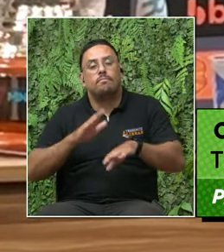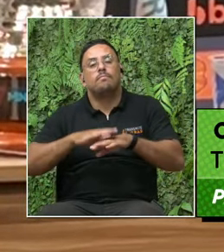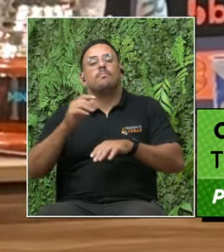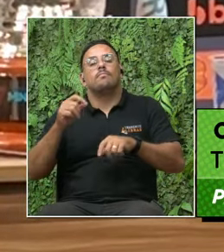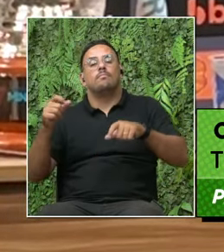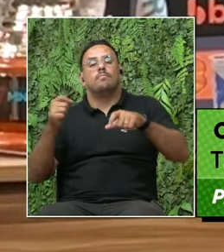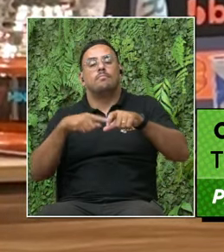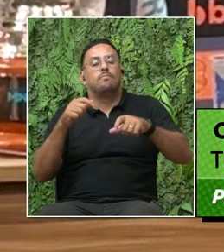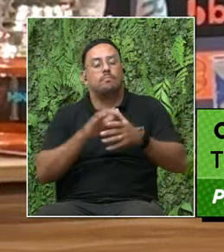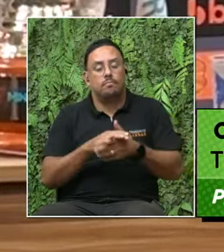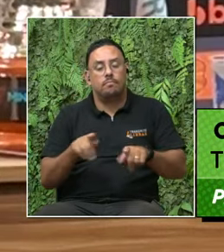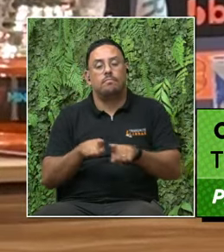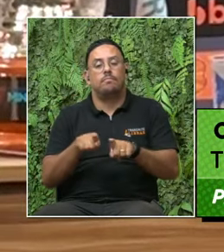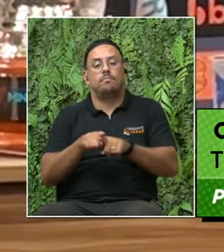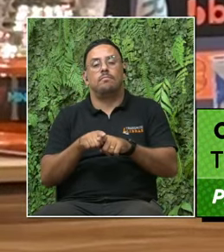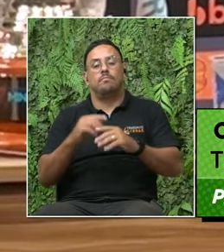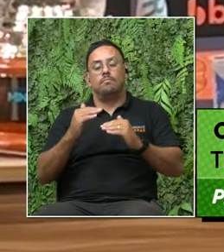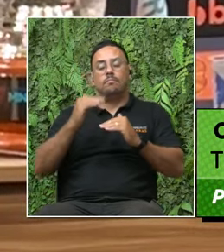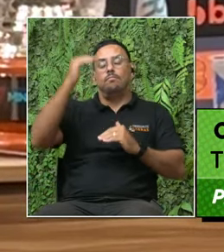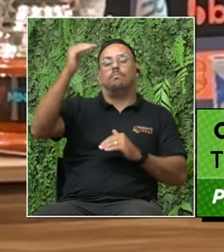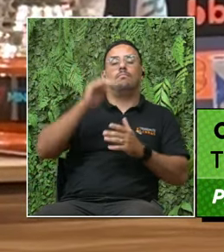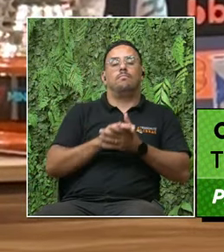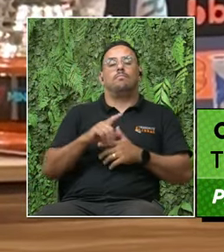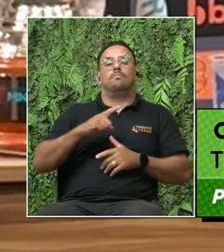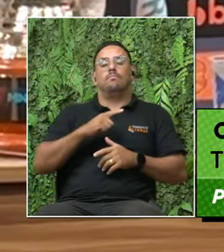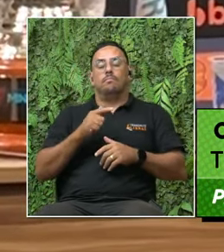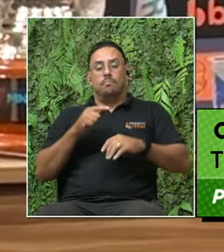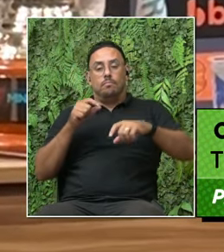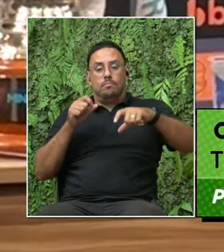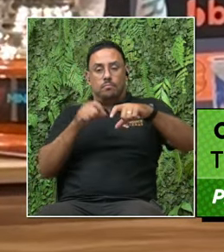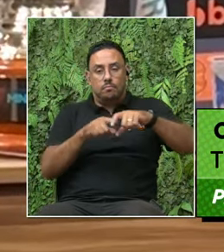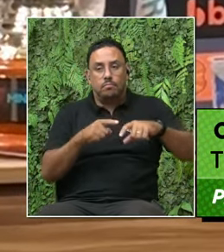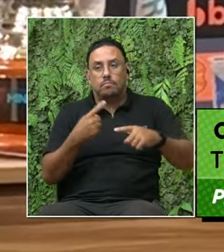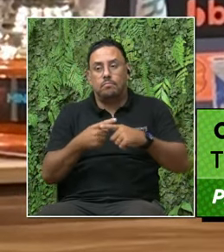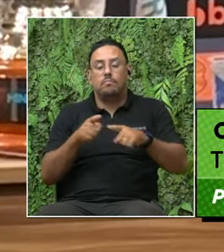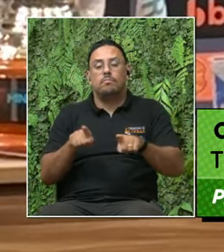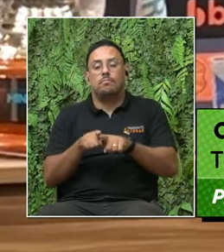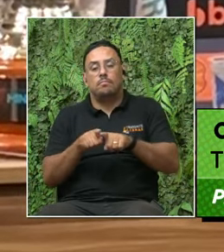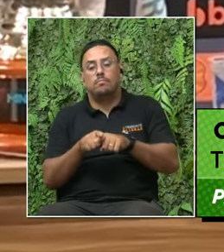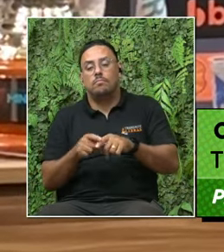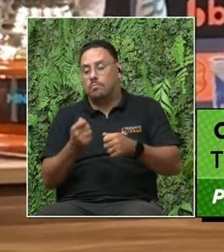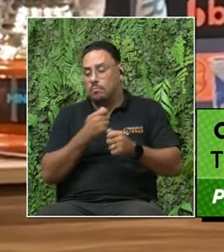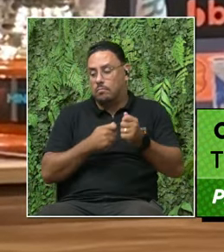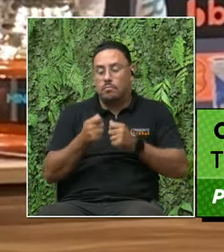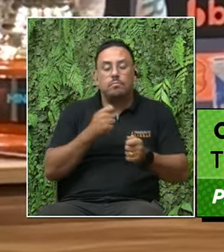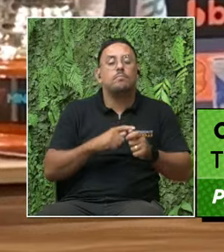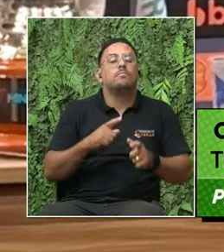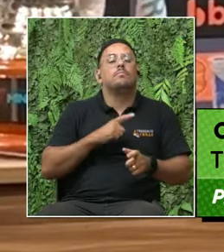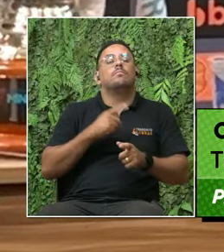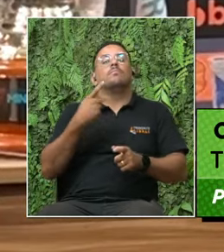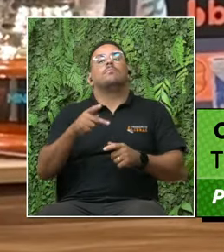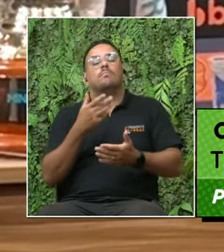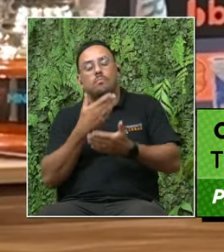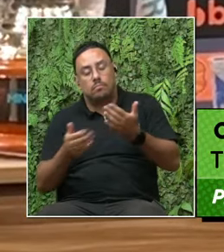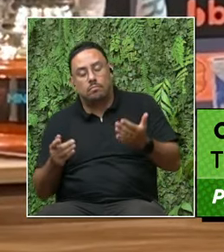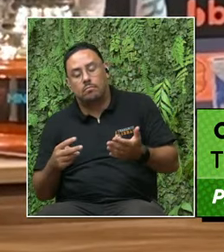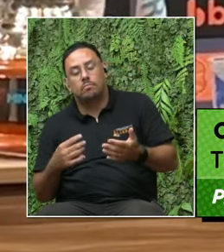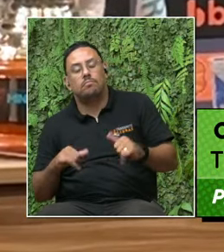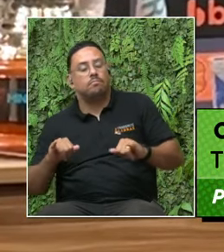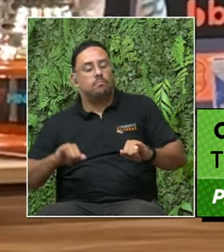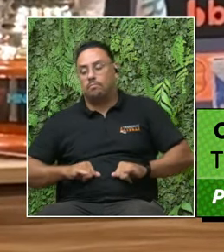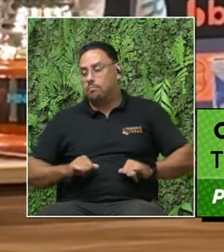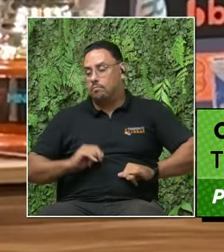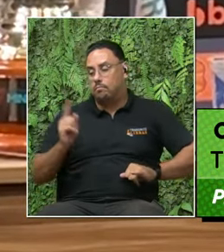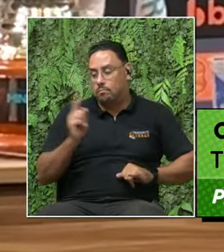cont eso está mal os que atacar tamb que control ante eventual perr